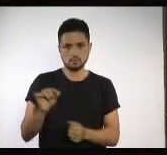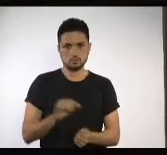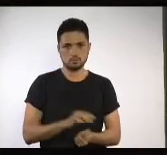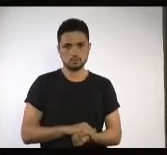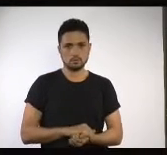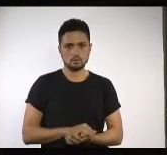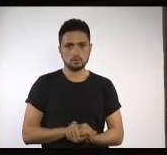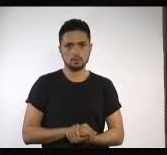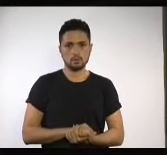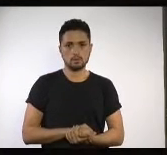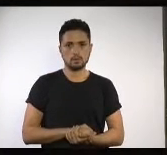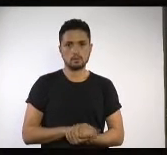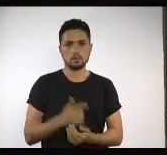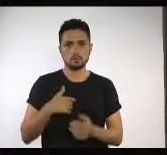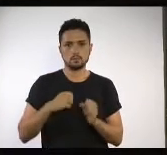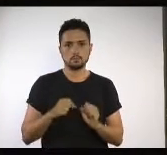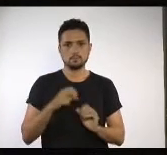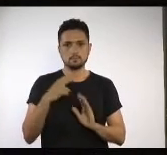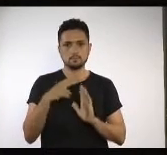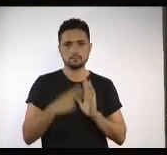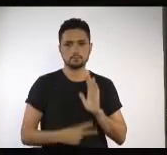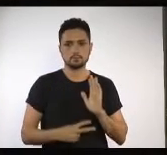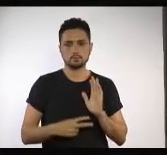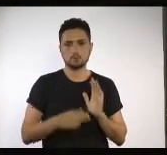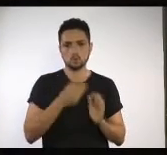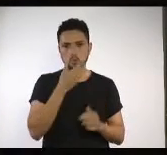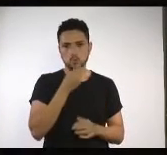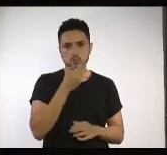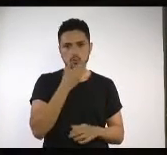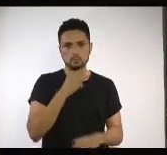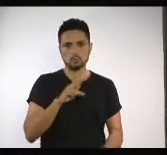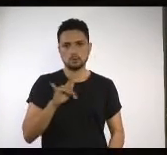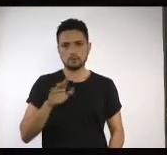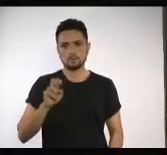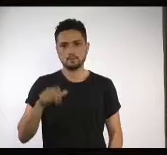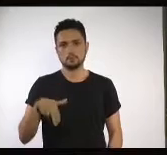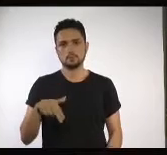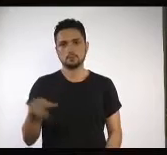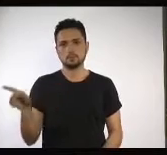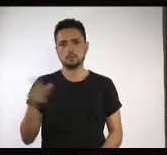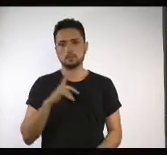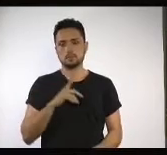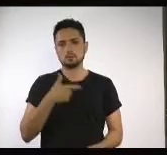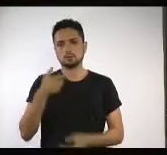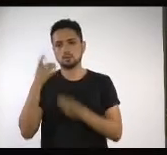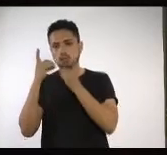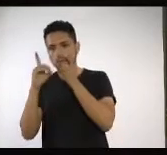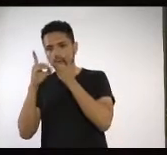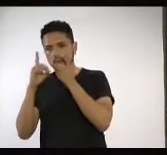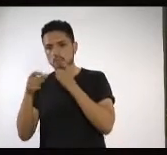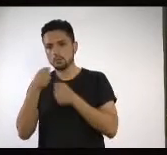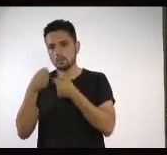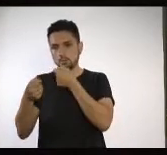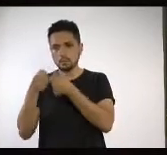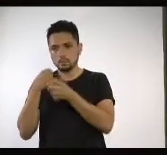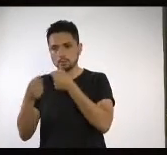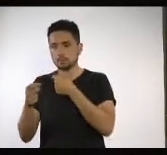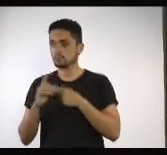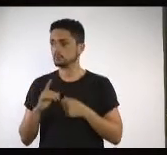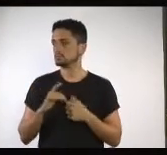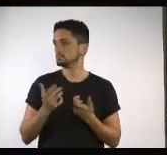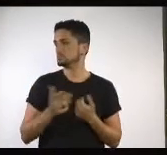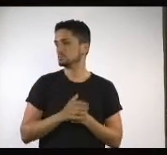me permitam fazer aqui a consulta, do Hans River, né, que prestou depoimento e que, ao contrário do que